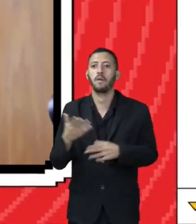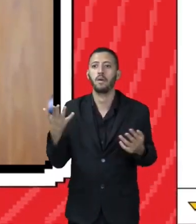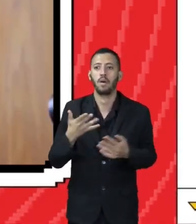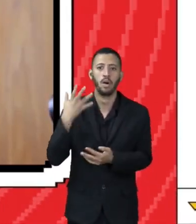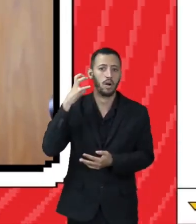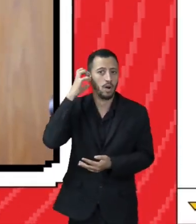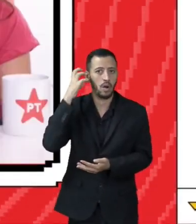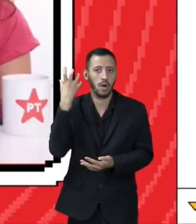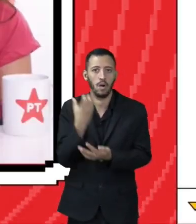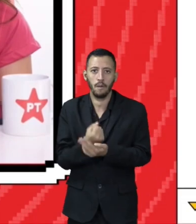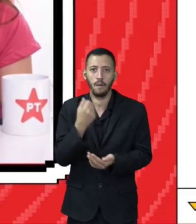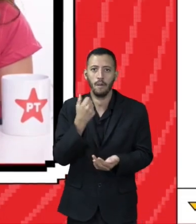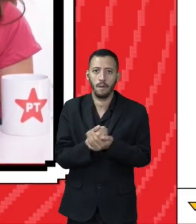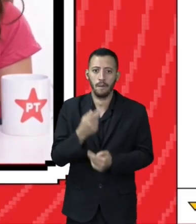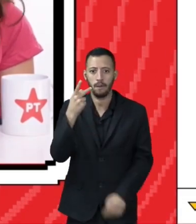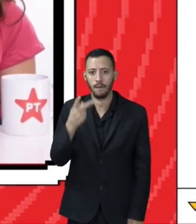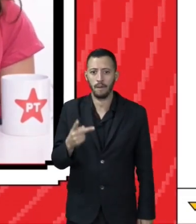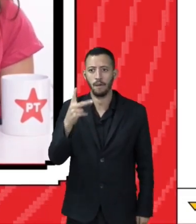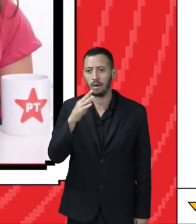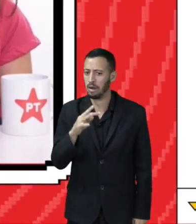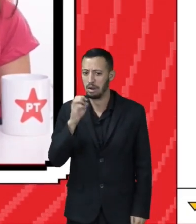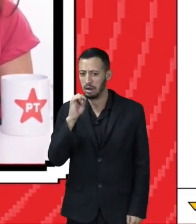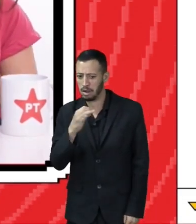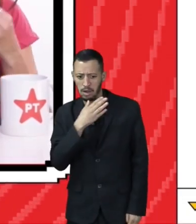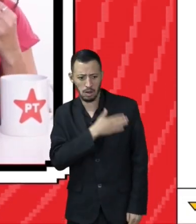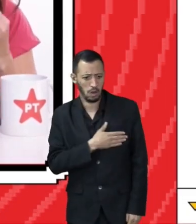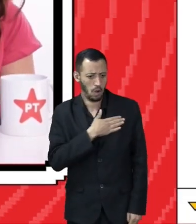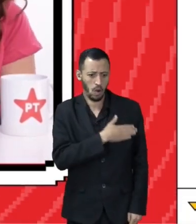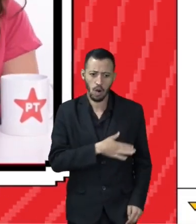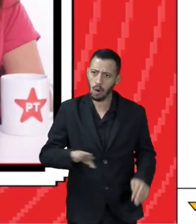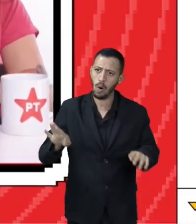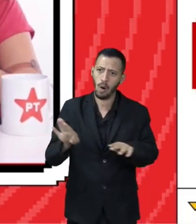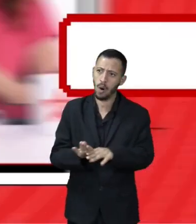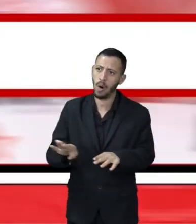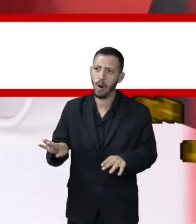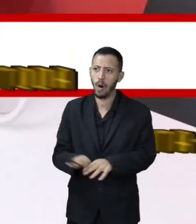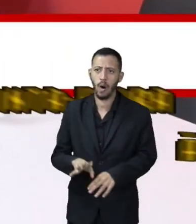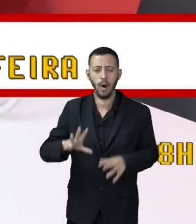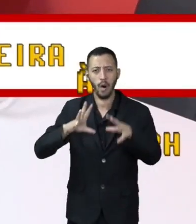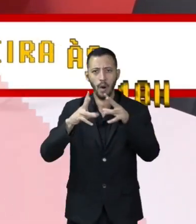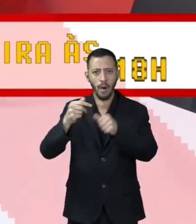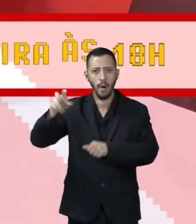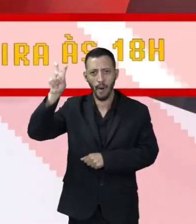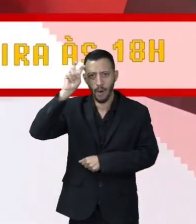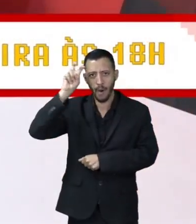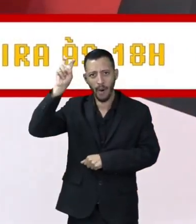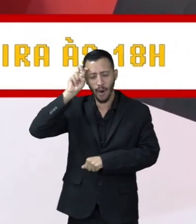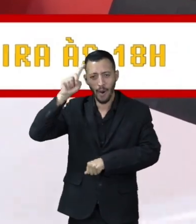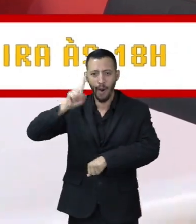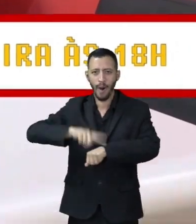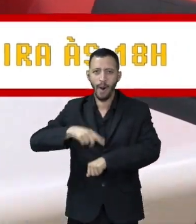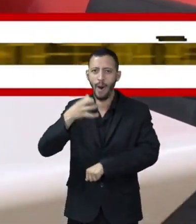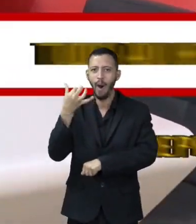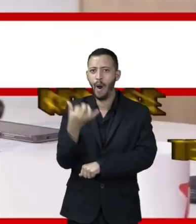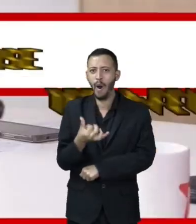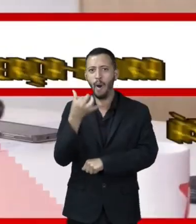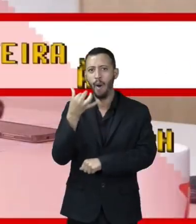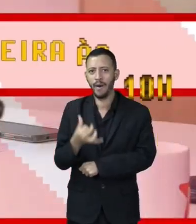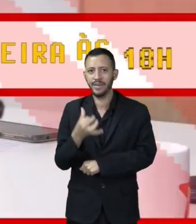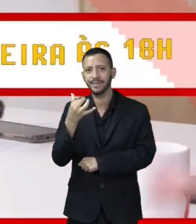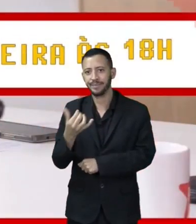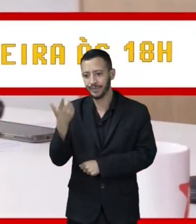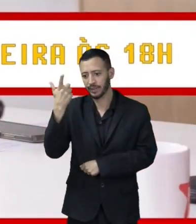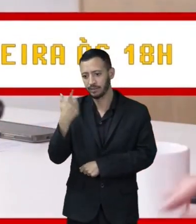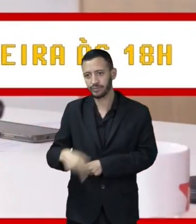de política e para quem acha que não gosta também. Toda quinta-feira, às 18 horas, com reprise